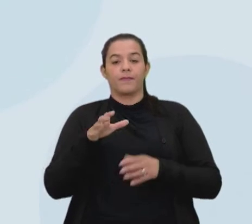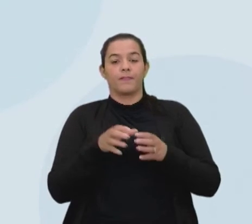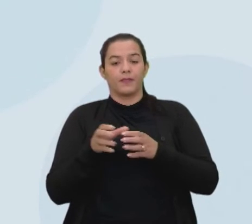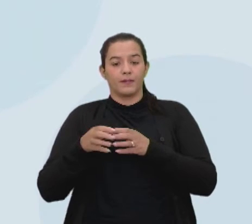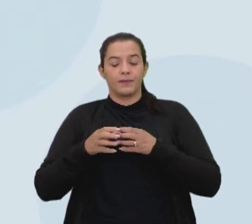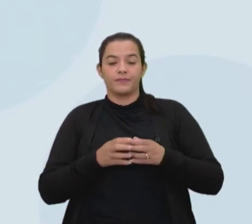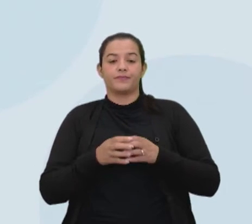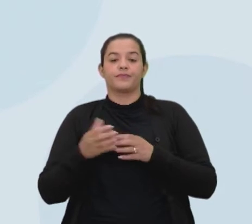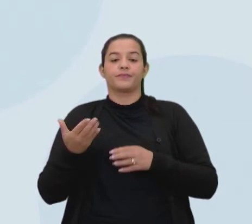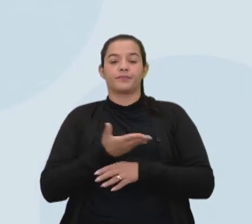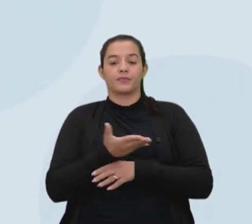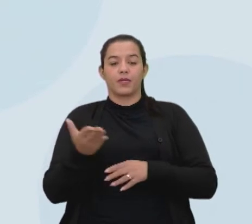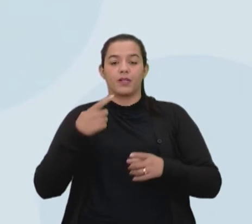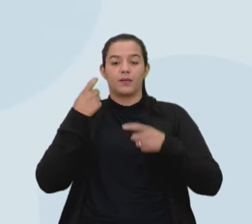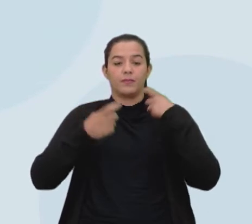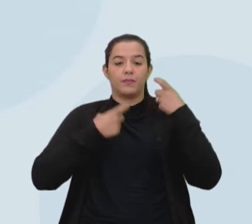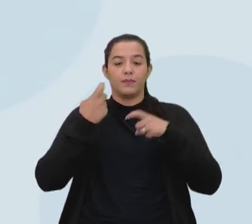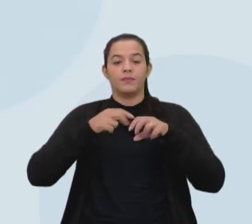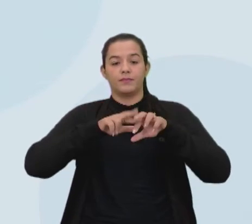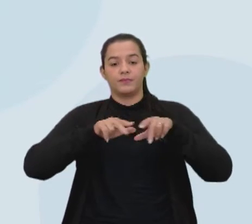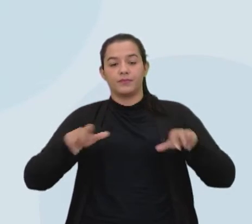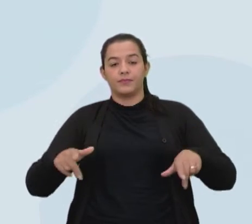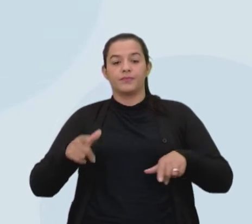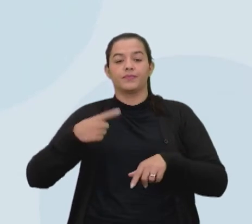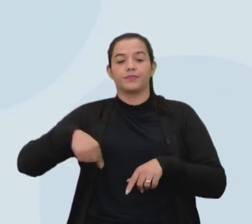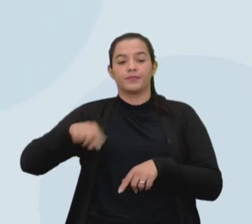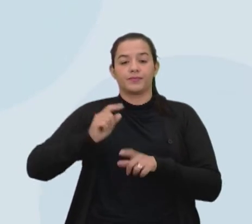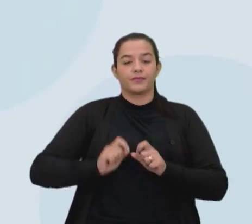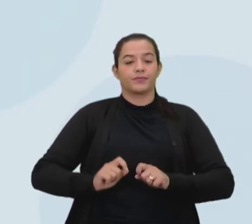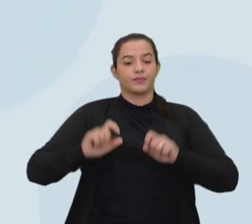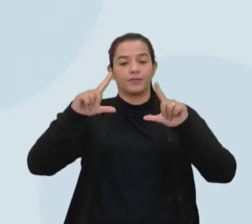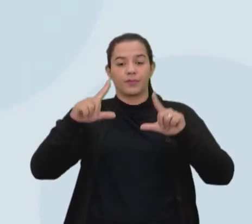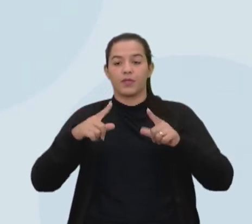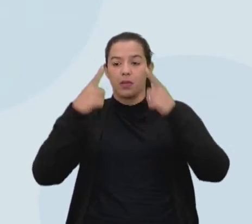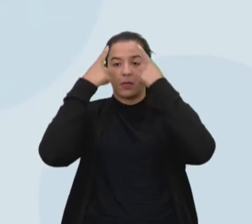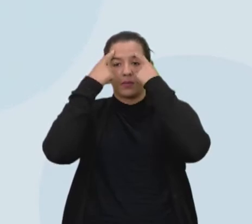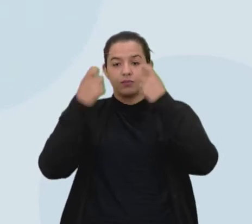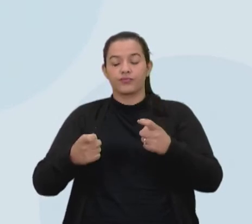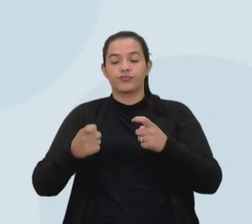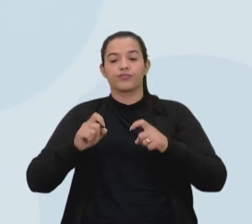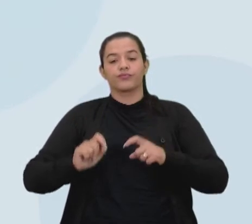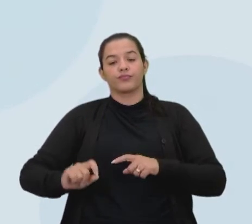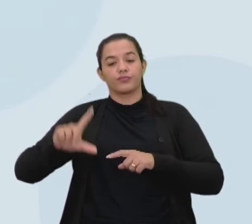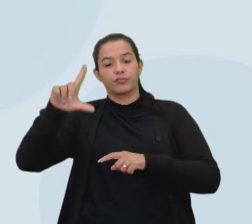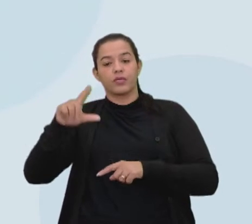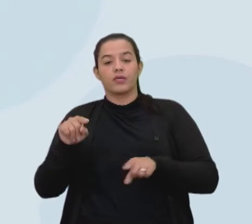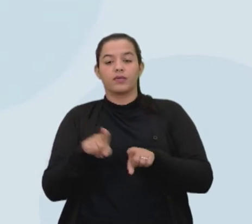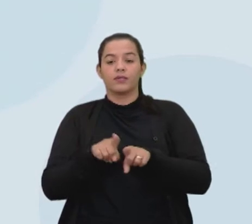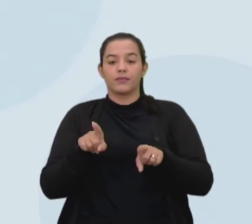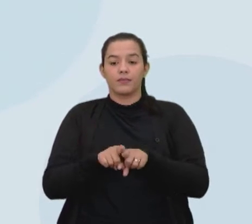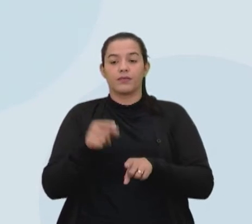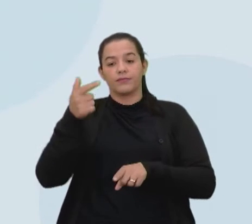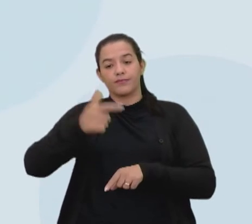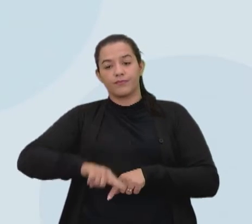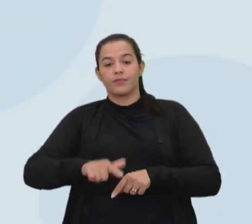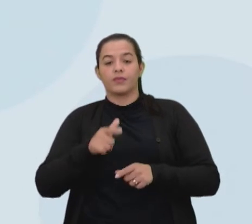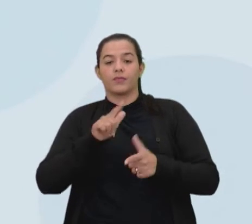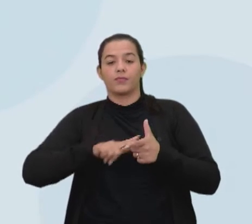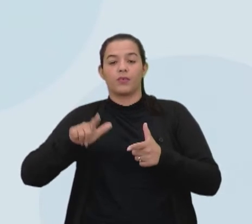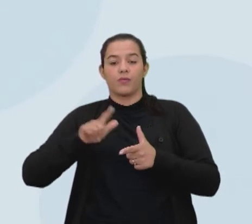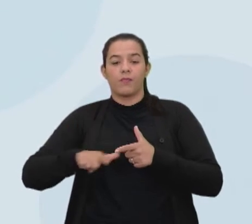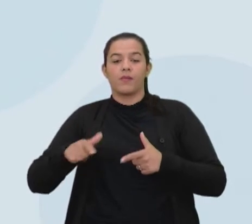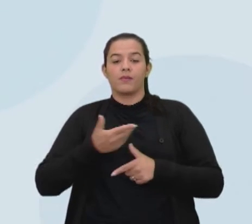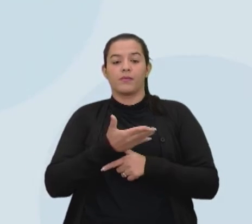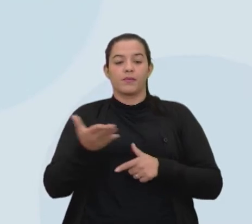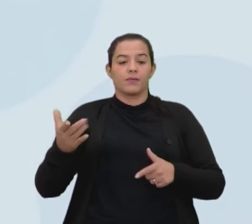etnias têm sofrido com a ação de grupos armados, gerando um aumento da violência e, somado a isso, ainda há problemas no país